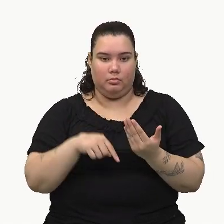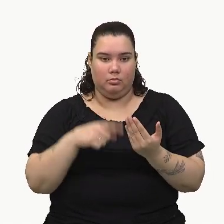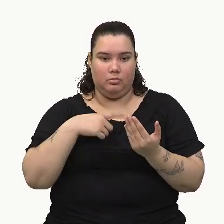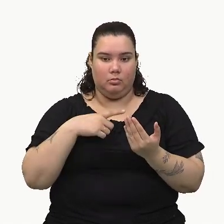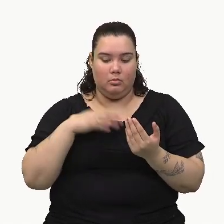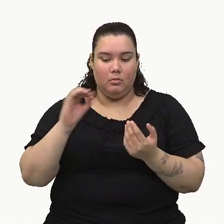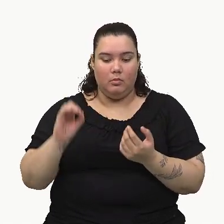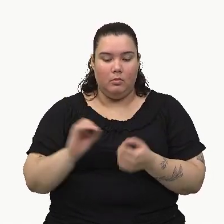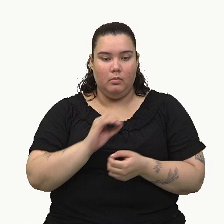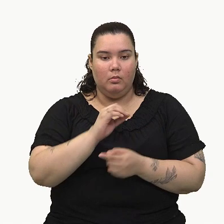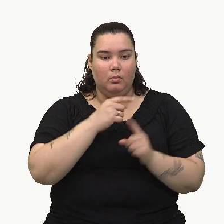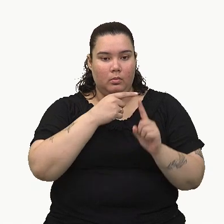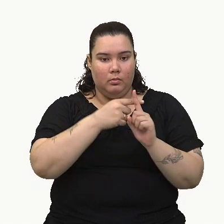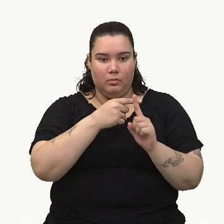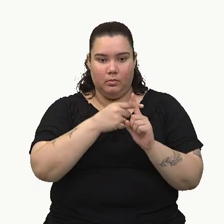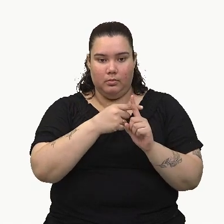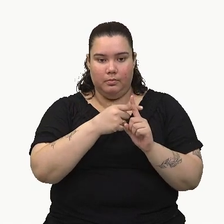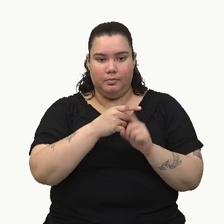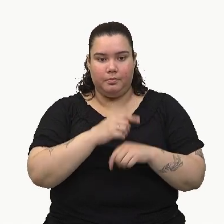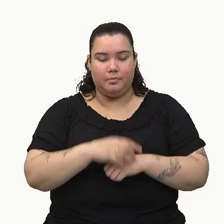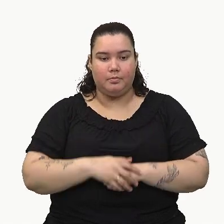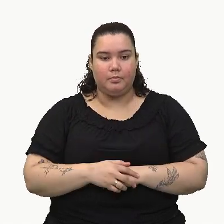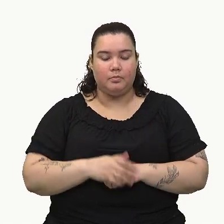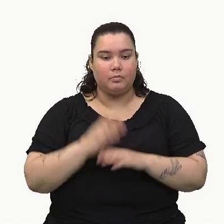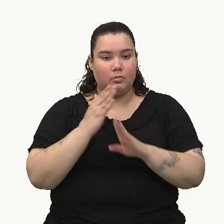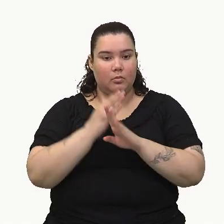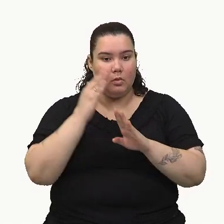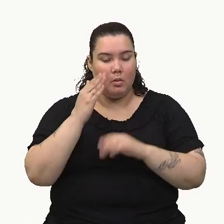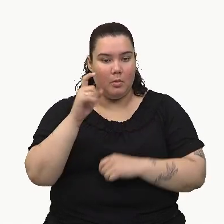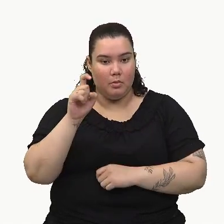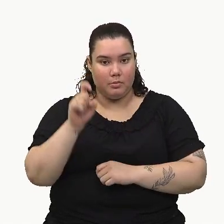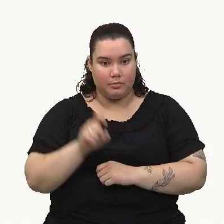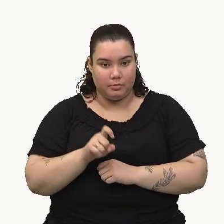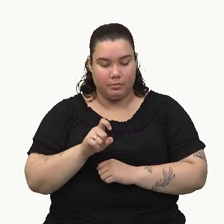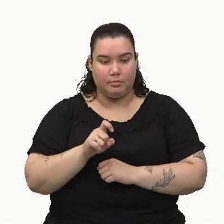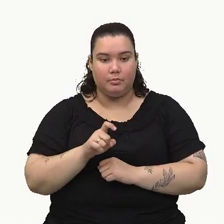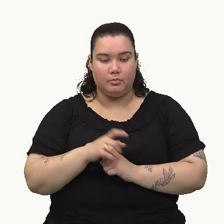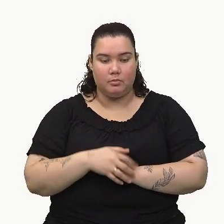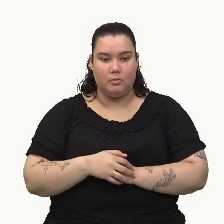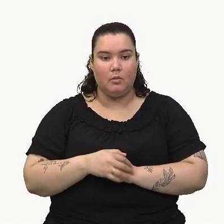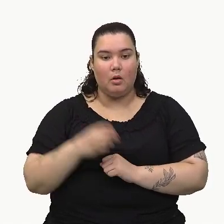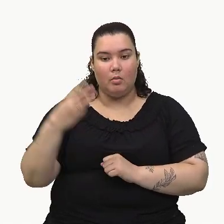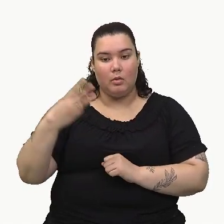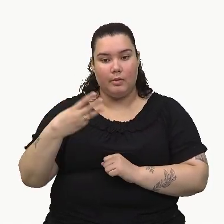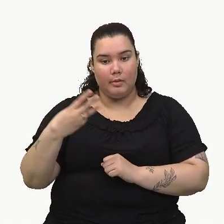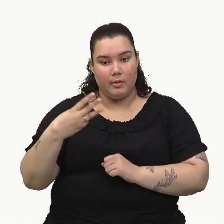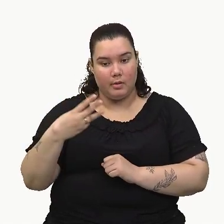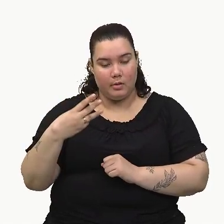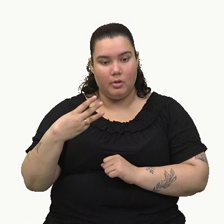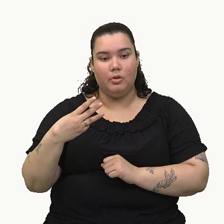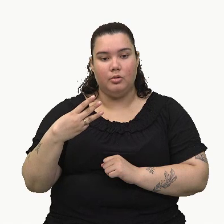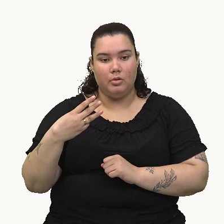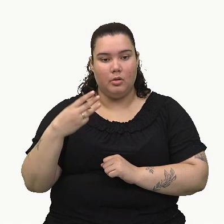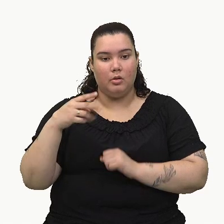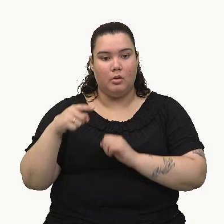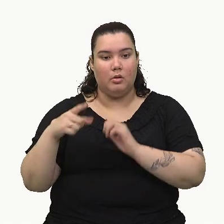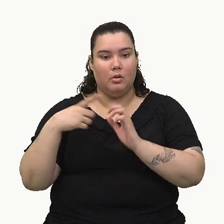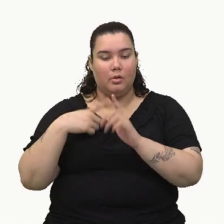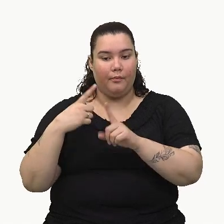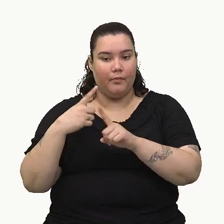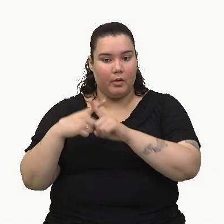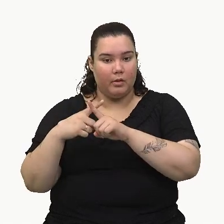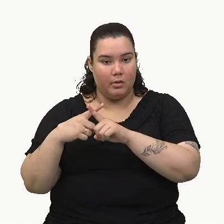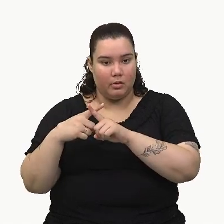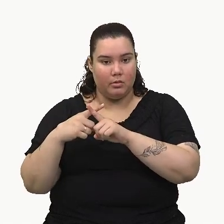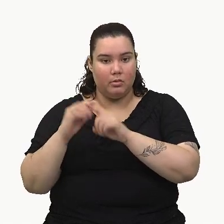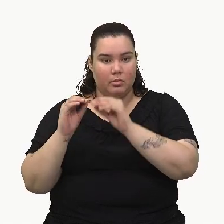passará positivo. Como eu quero achar o valor do x, esse 3 que o acompanha e está